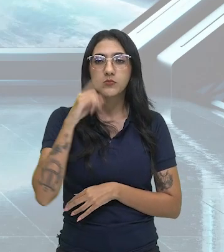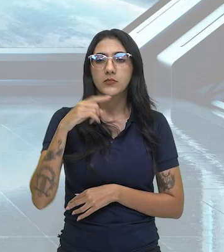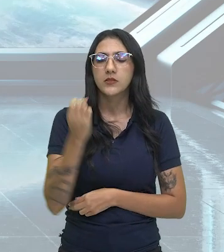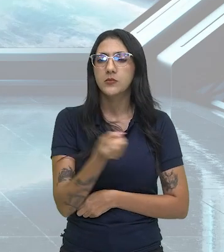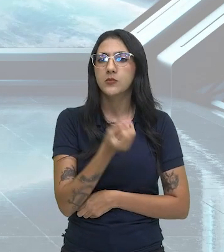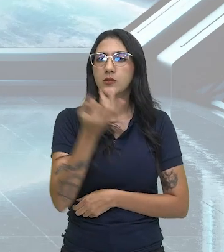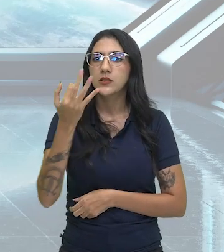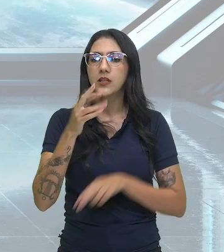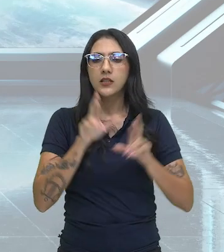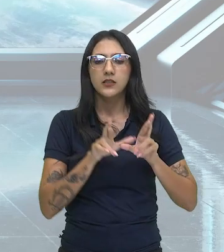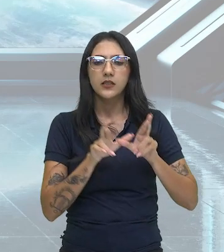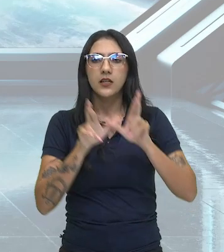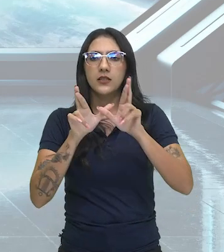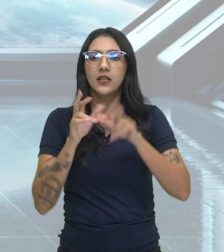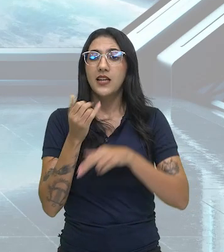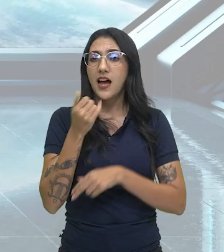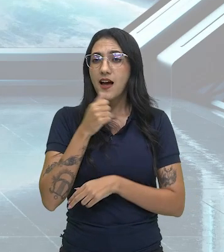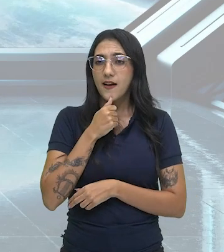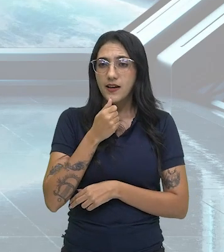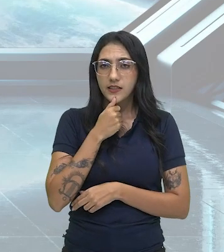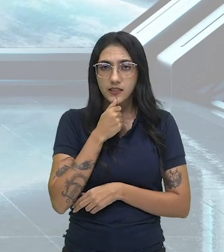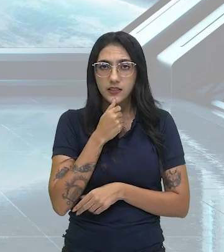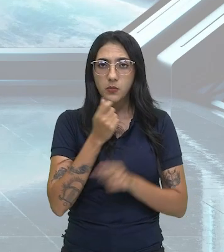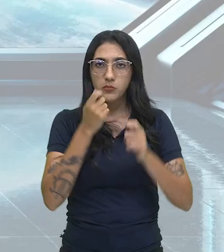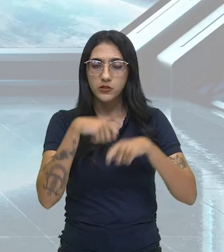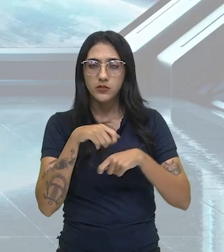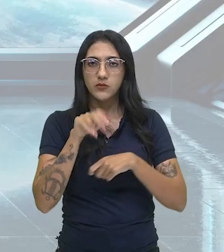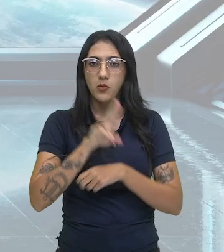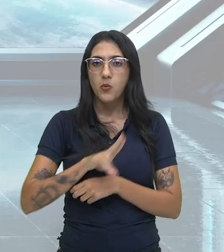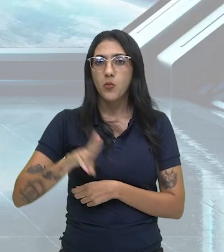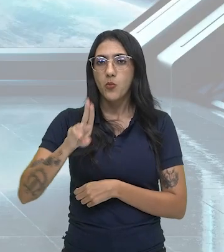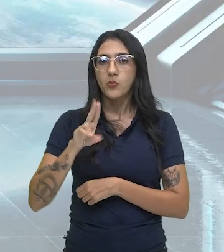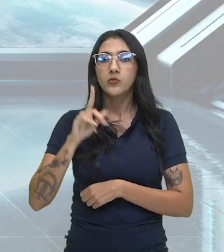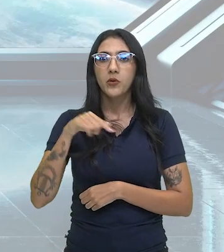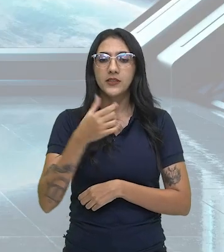satélites ainda em funcionamento são de